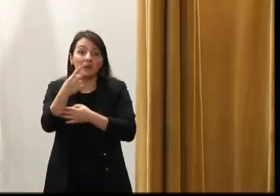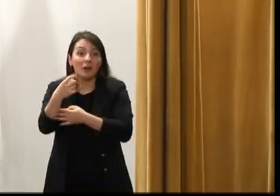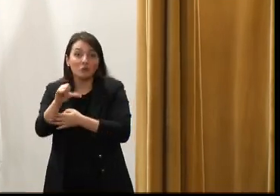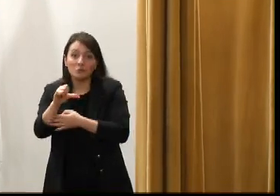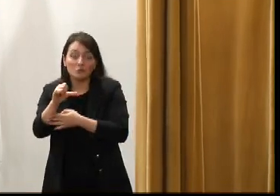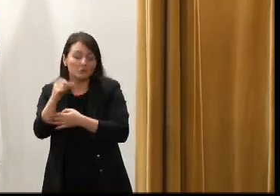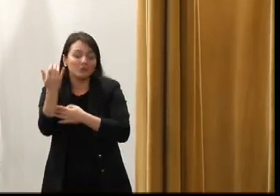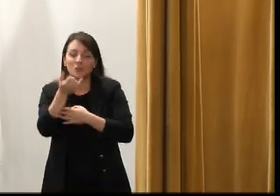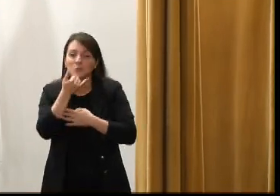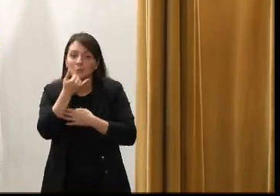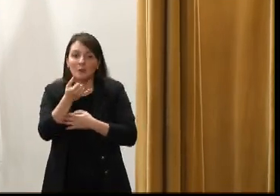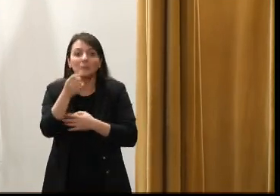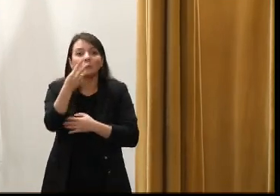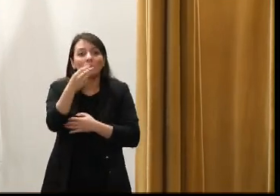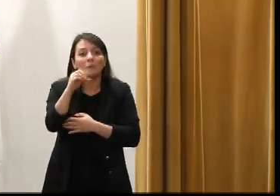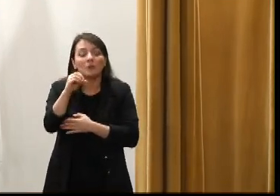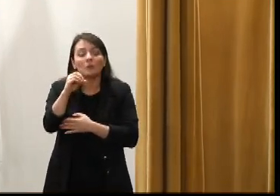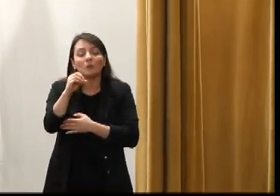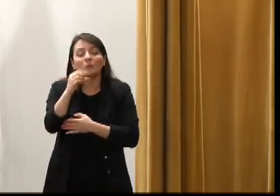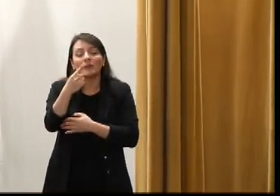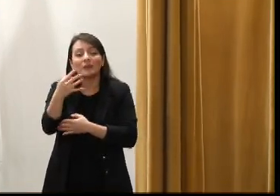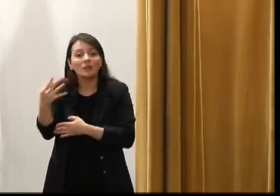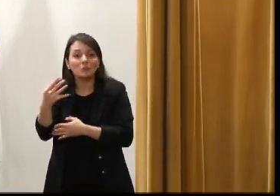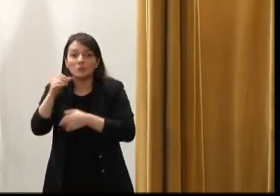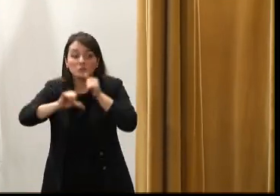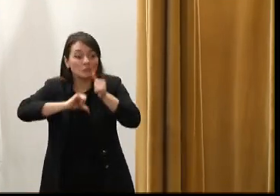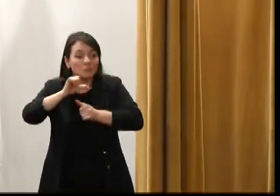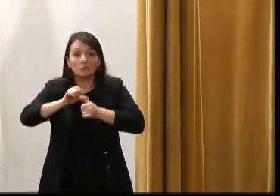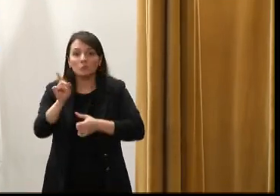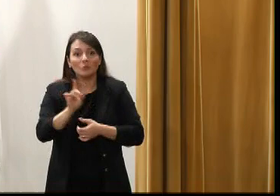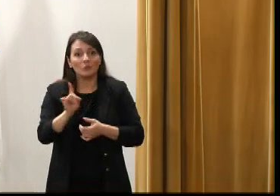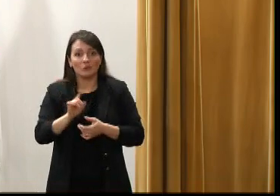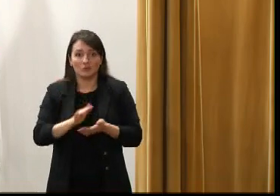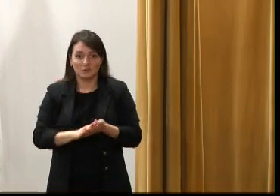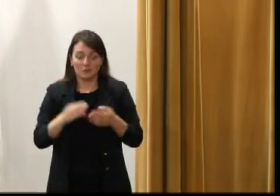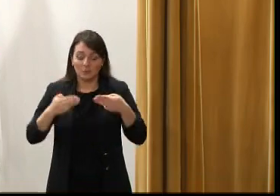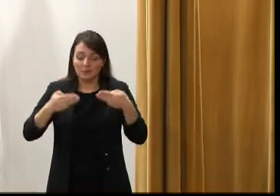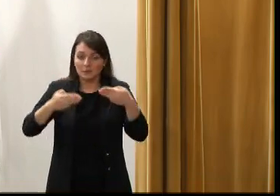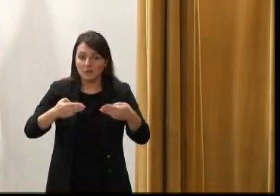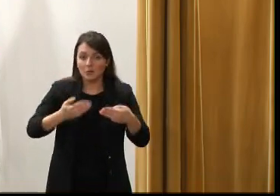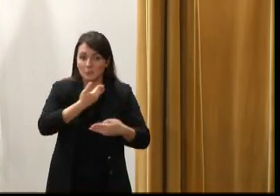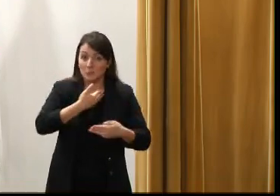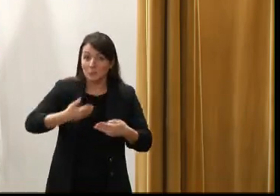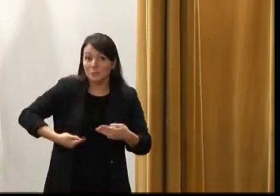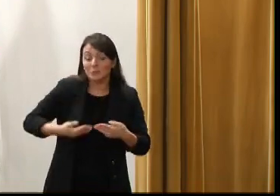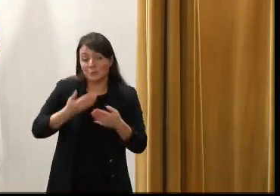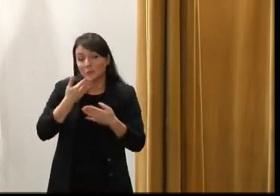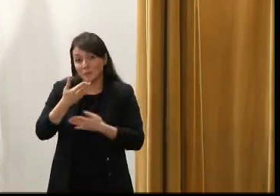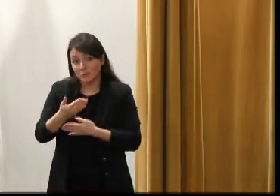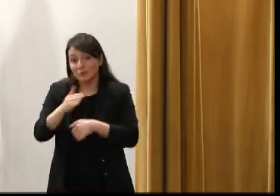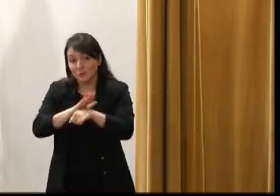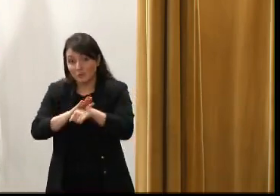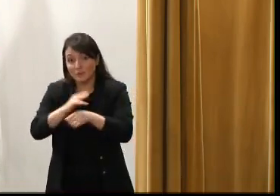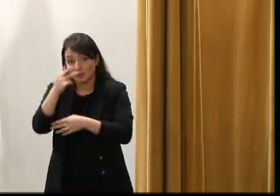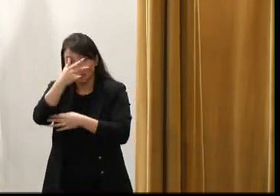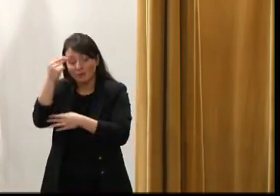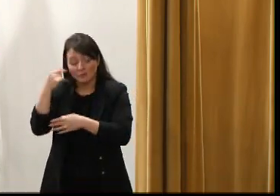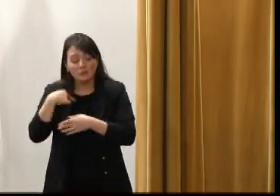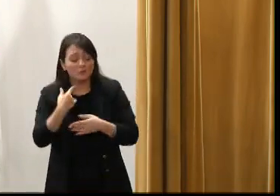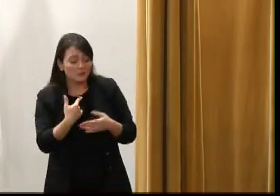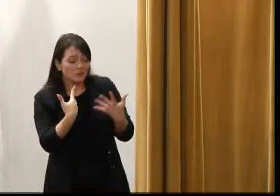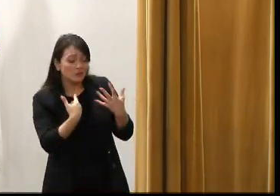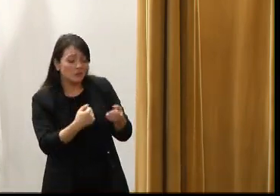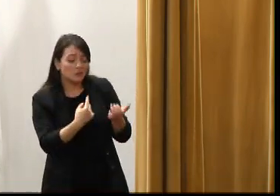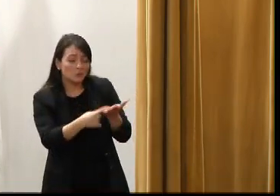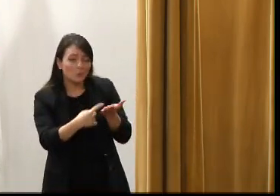lá. Então, era essa a demanda do Ministério Público para o prefeito, que gentilmente se comprometeu. Agora